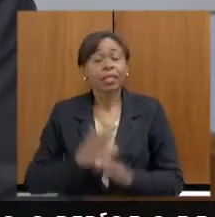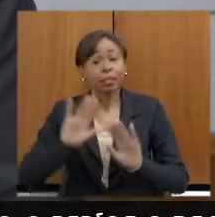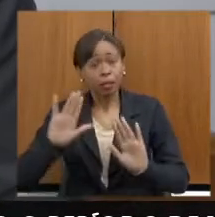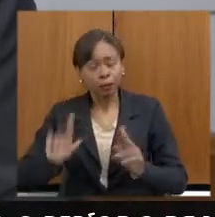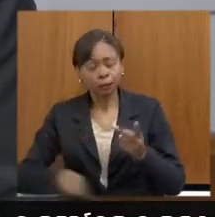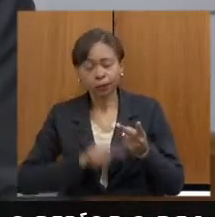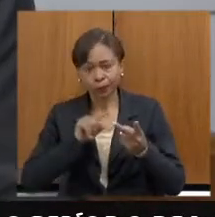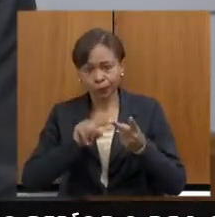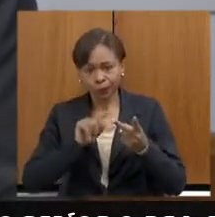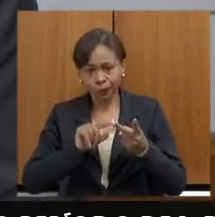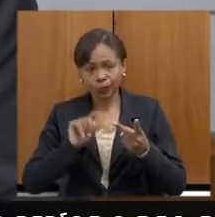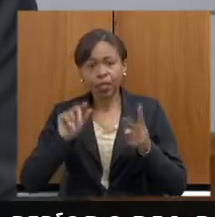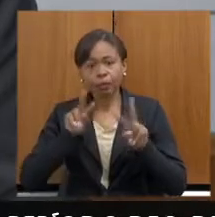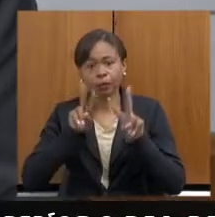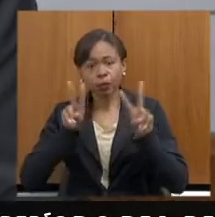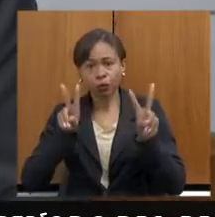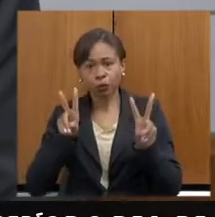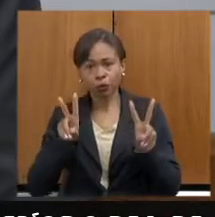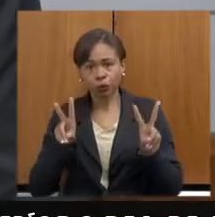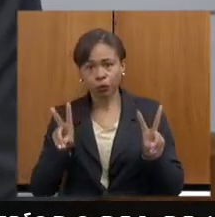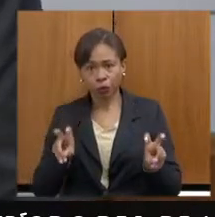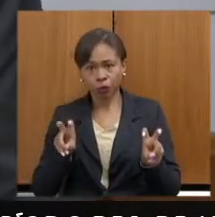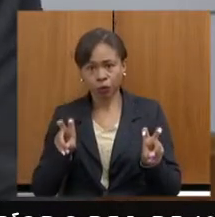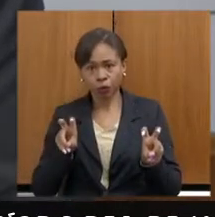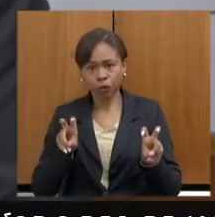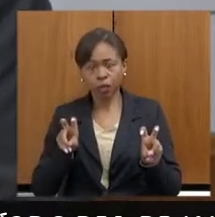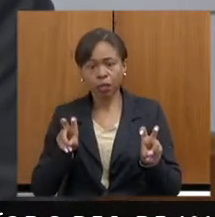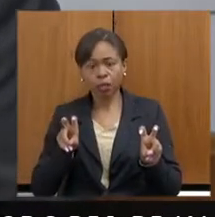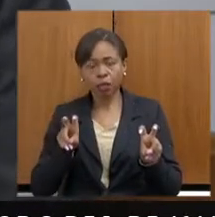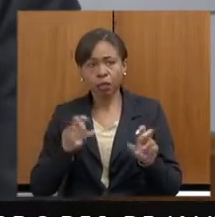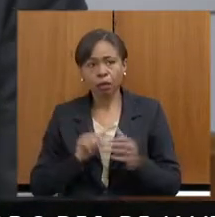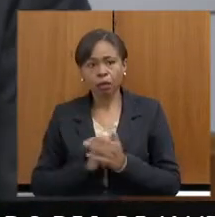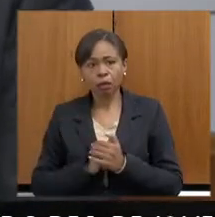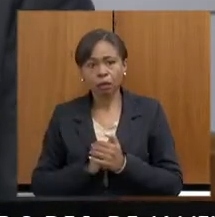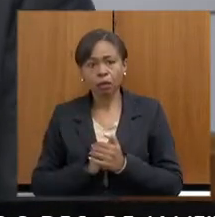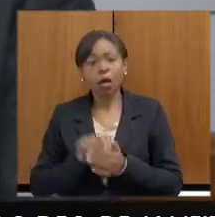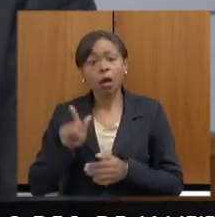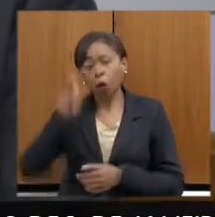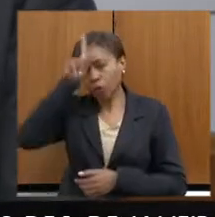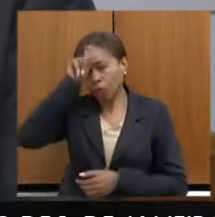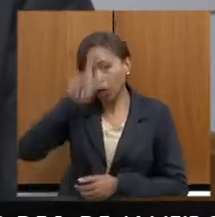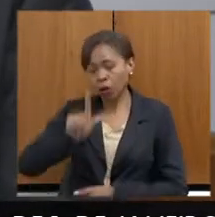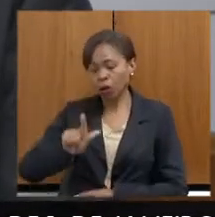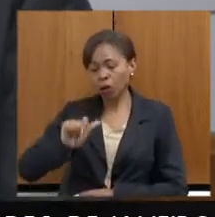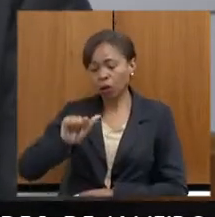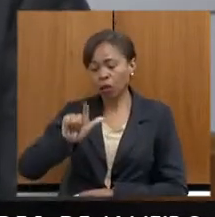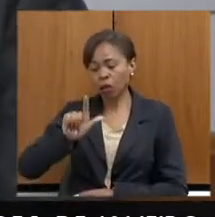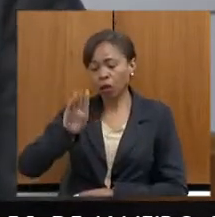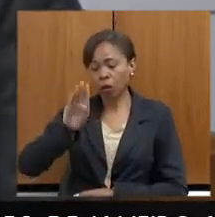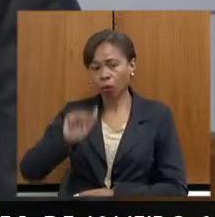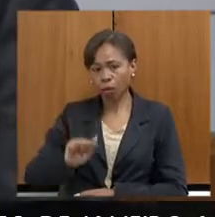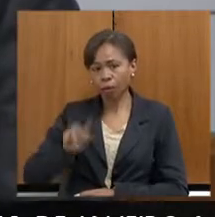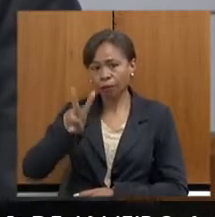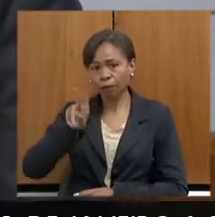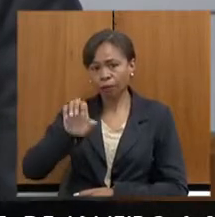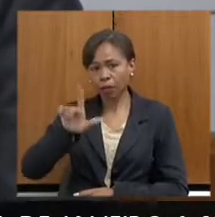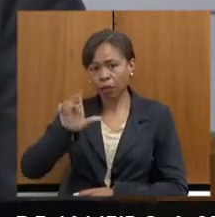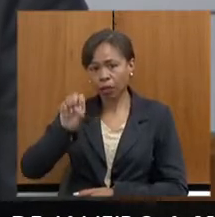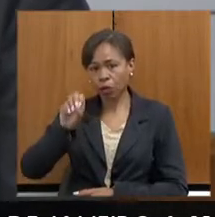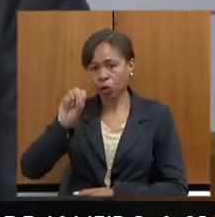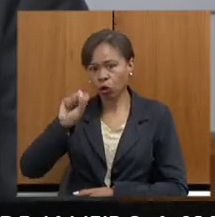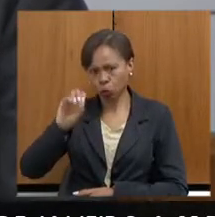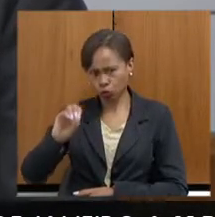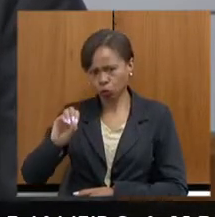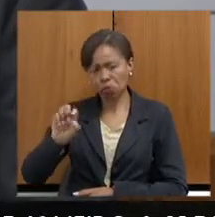questão é a respeito do da situação do Galba Veloso quem sempre que está atento e que tá acontecendo a gente